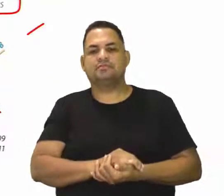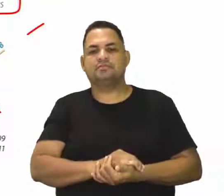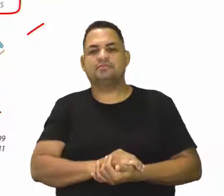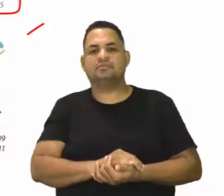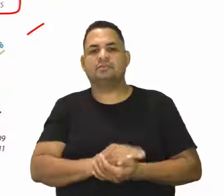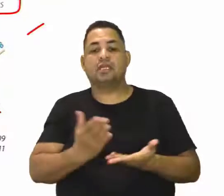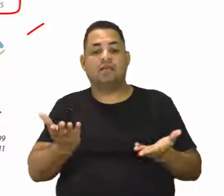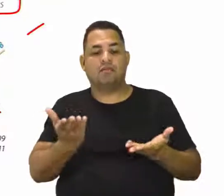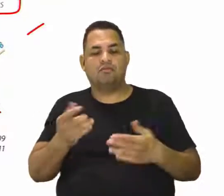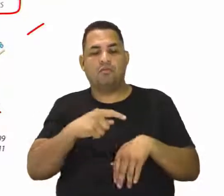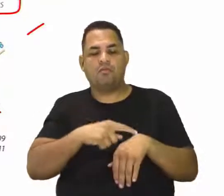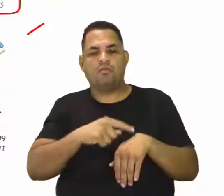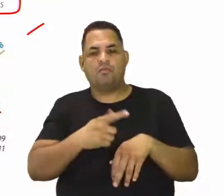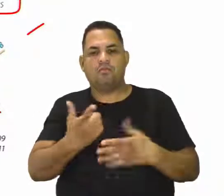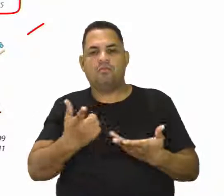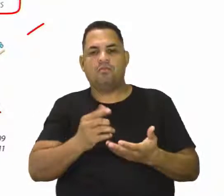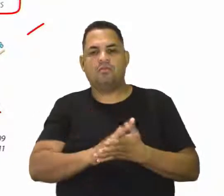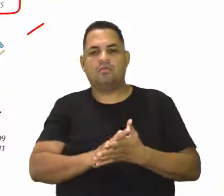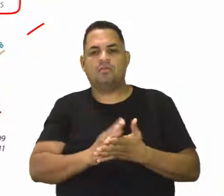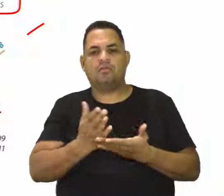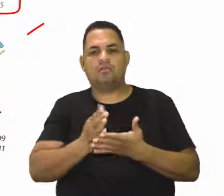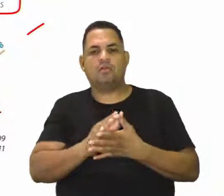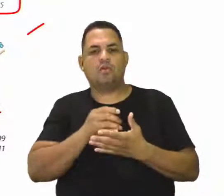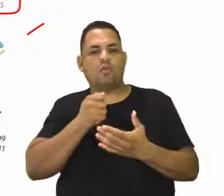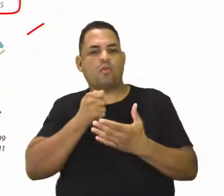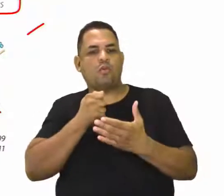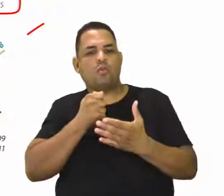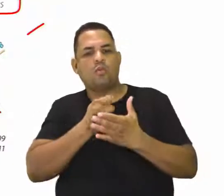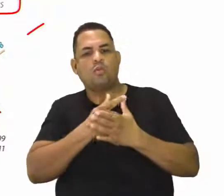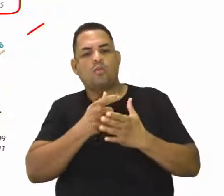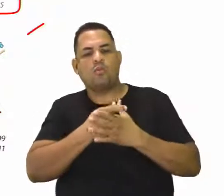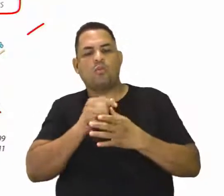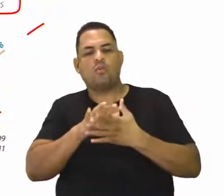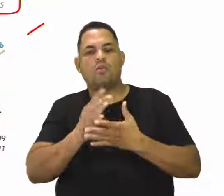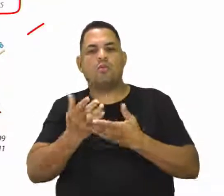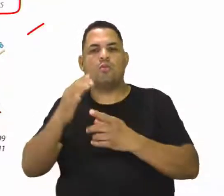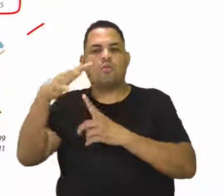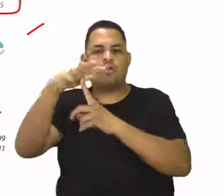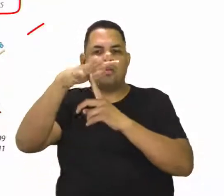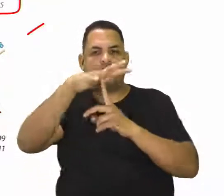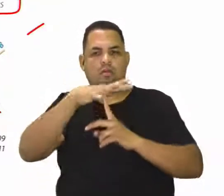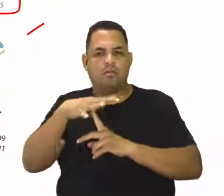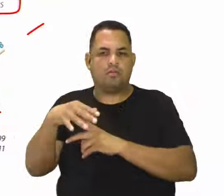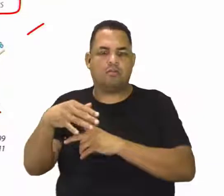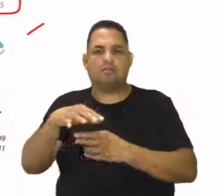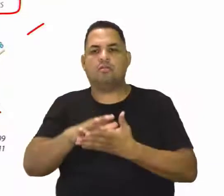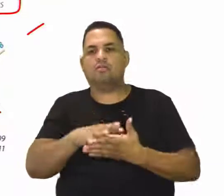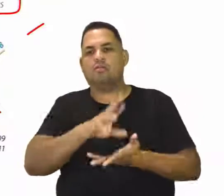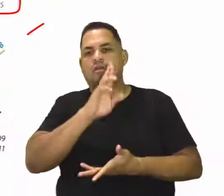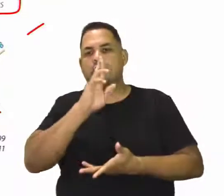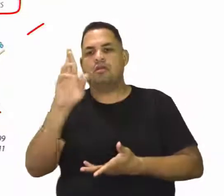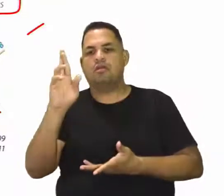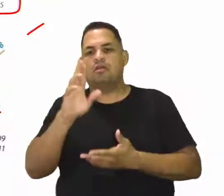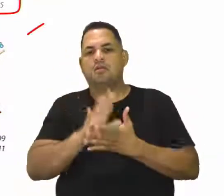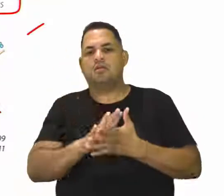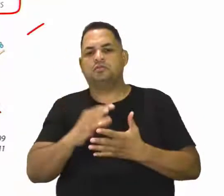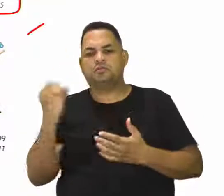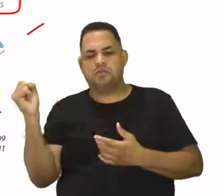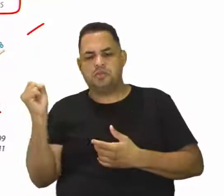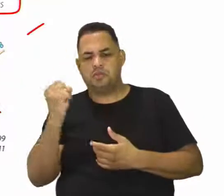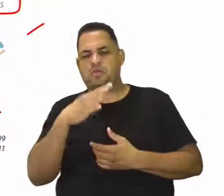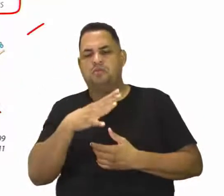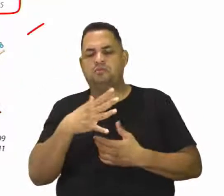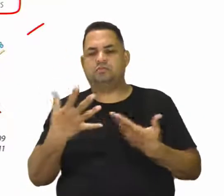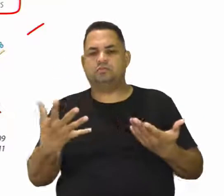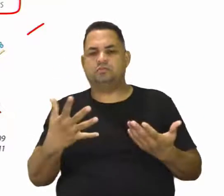e recentemente o Brasil fez uma requisição de alguns helicópteros importado da Rússia coisa de primeiro mundo